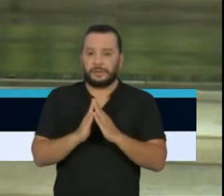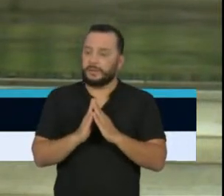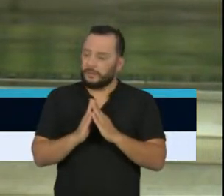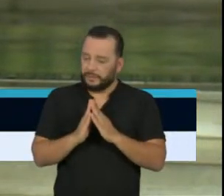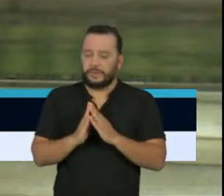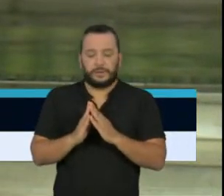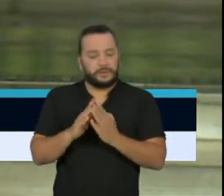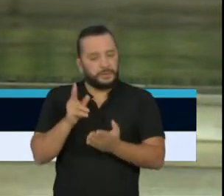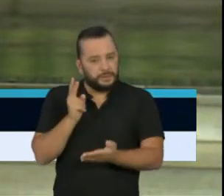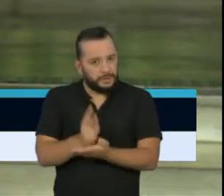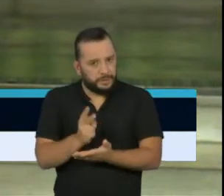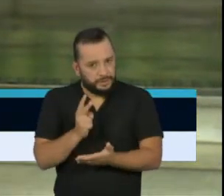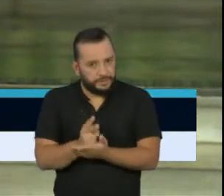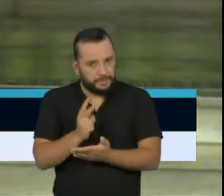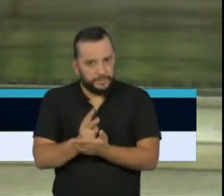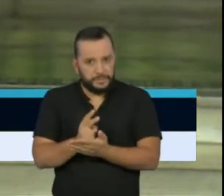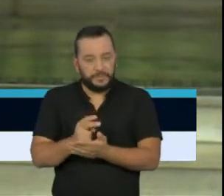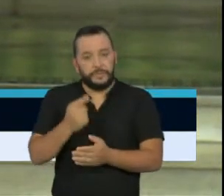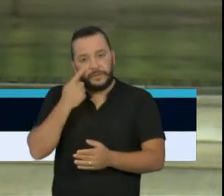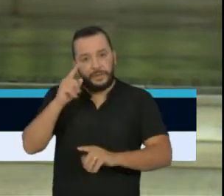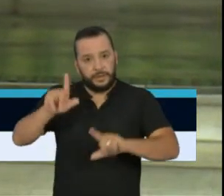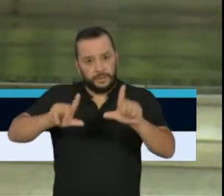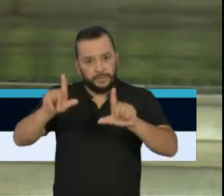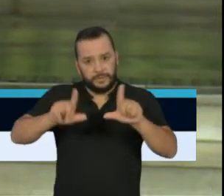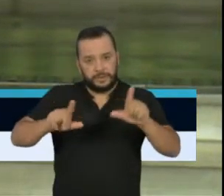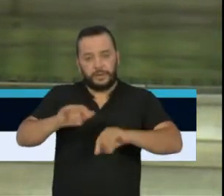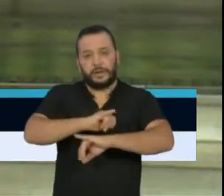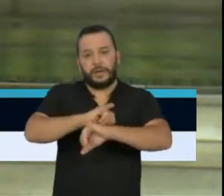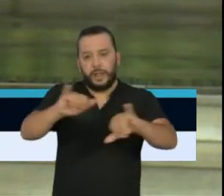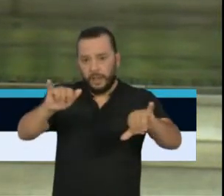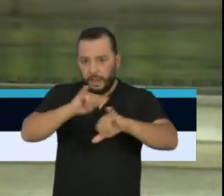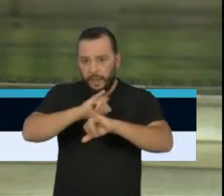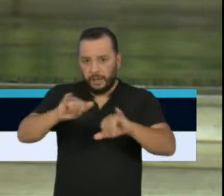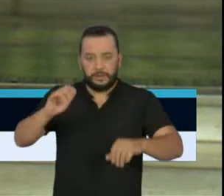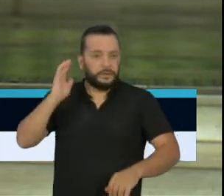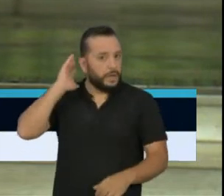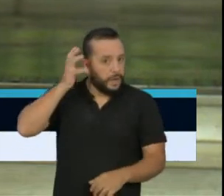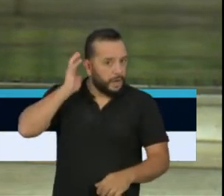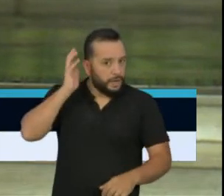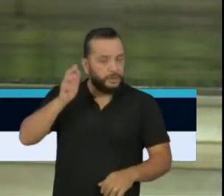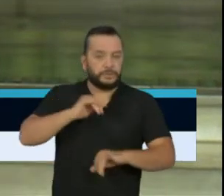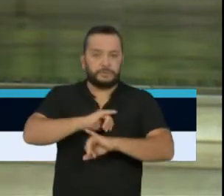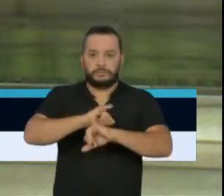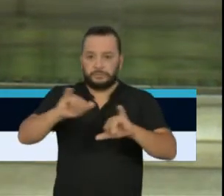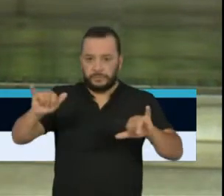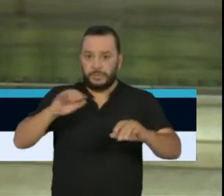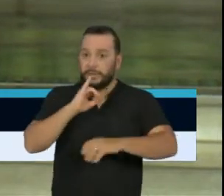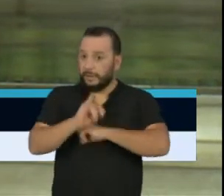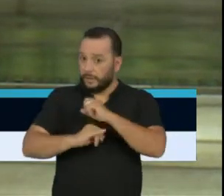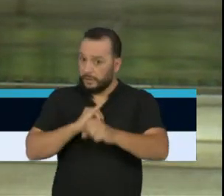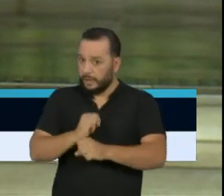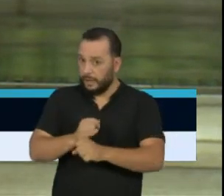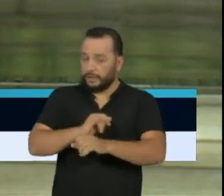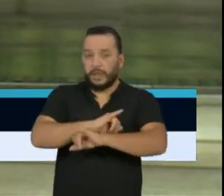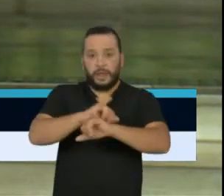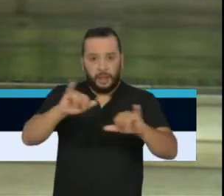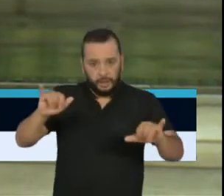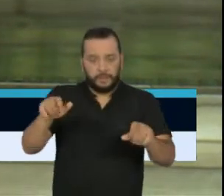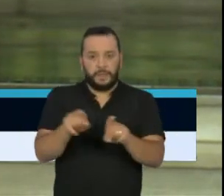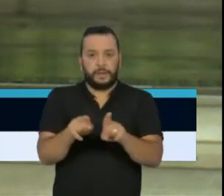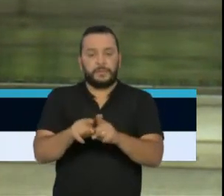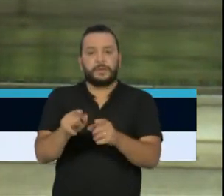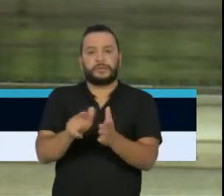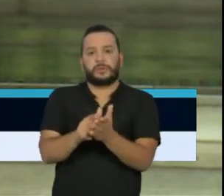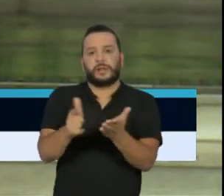siga sempre acompanhando o noticiário da televisão, do rádio, da internet, das páginas impressas